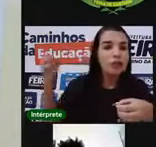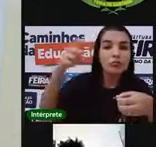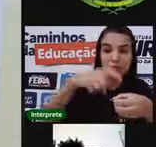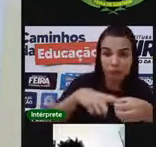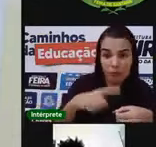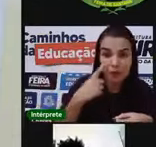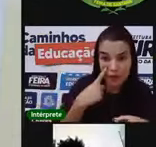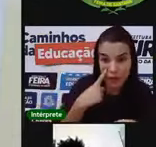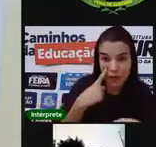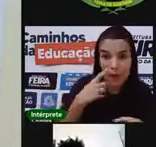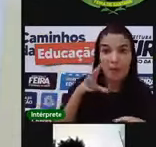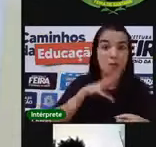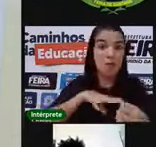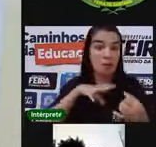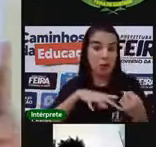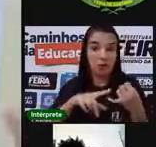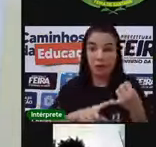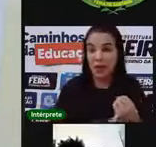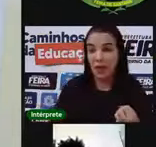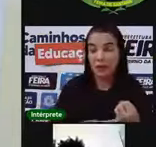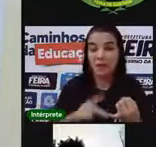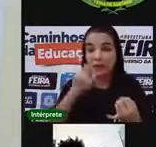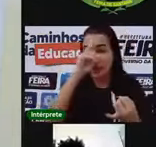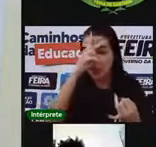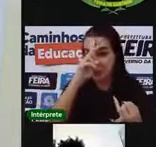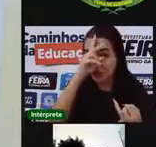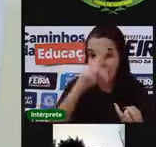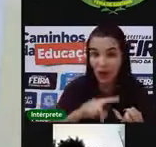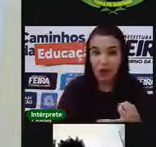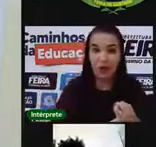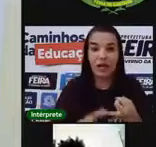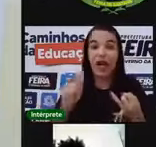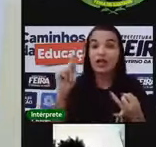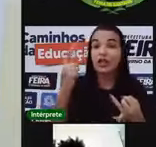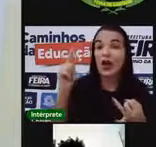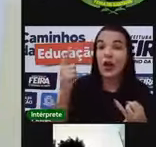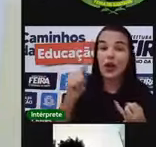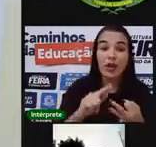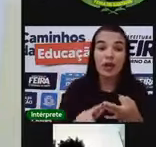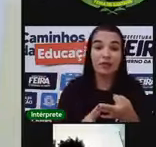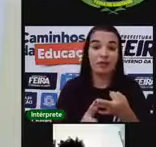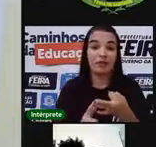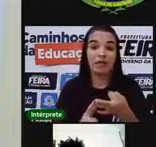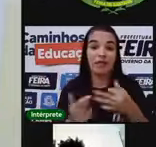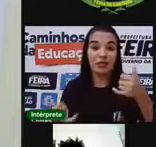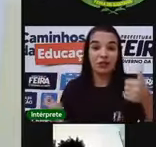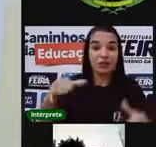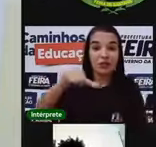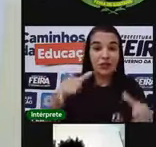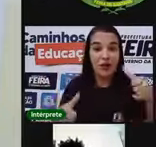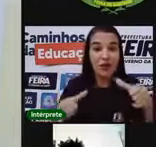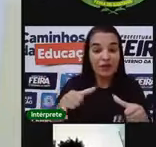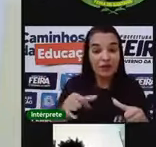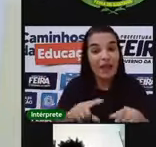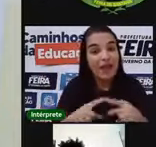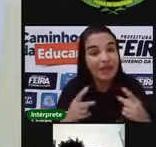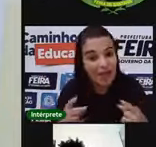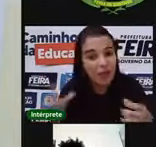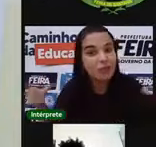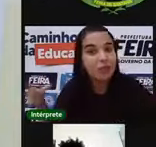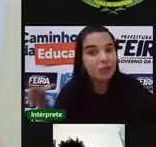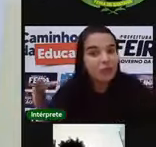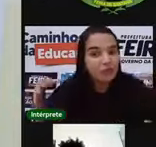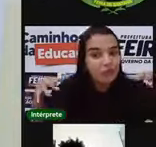gente trouxe português de forma específica quando você vai paginar, folhear, buscar a palavra no dicionário ou no Google. A gente